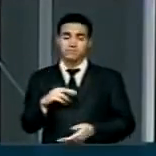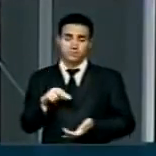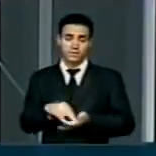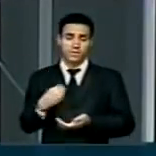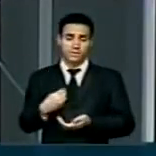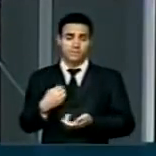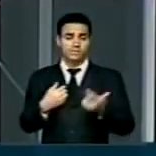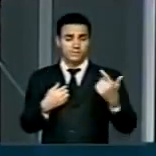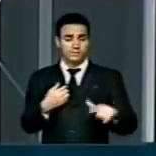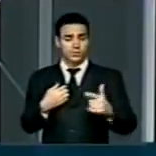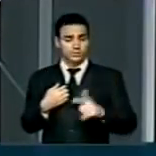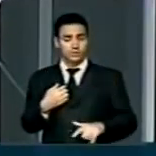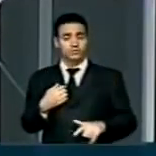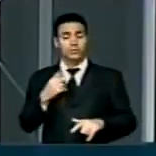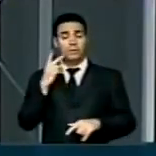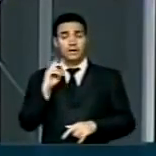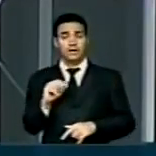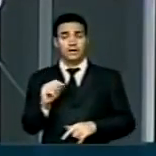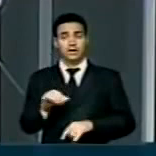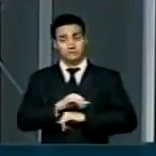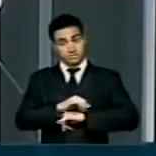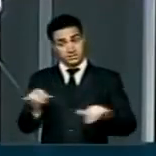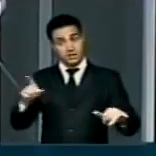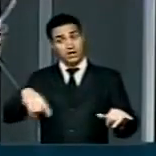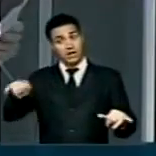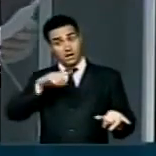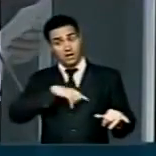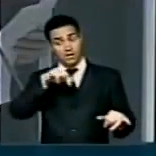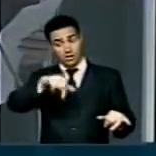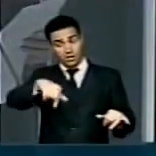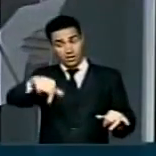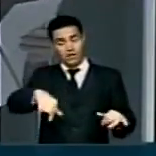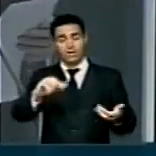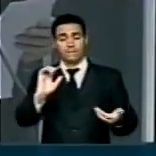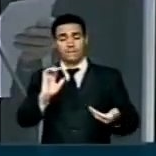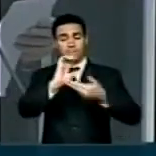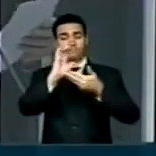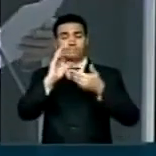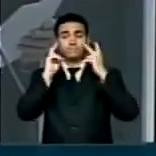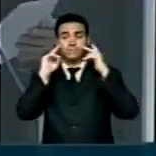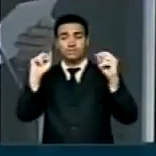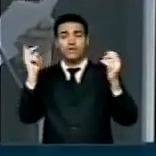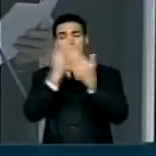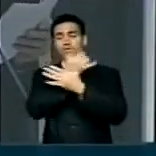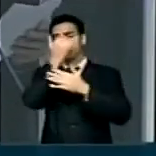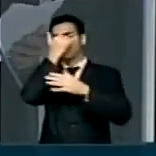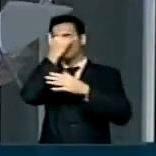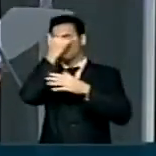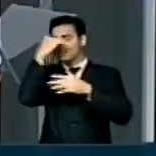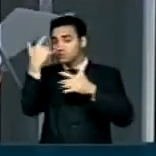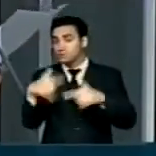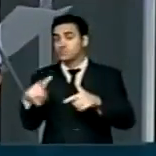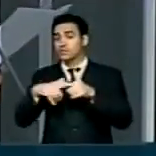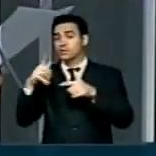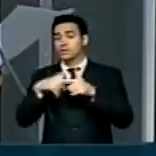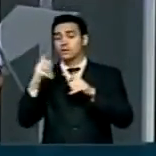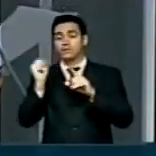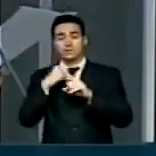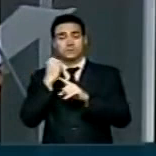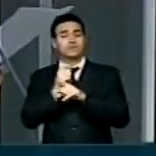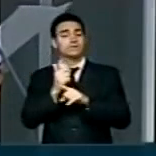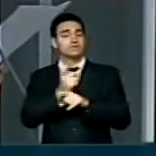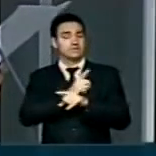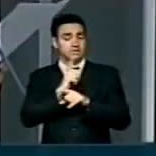caro presidente, a fim de chamar a atenção desta casa para a catástrofe social que está sendo